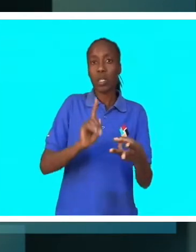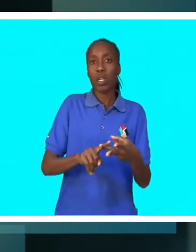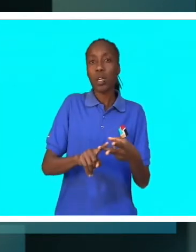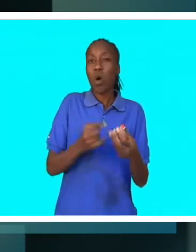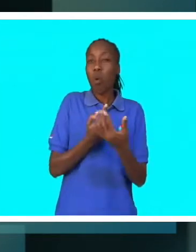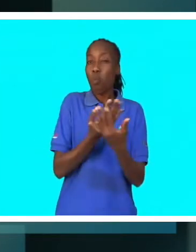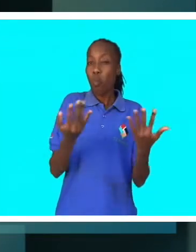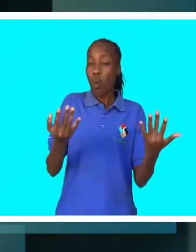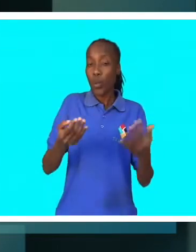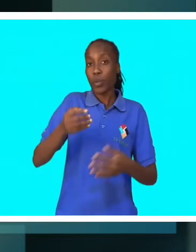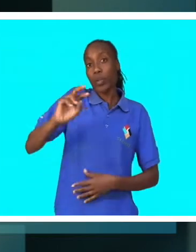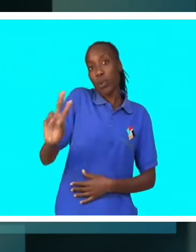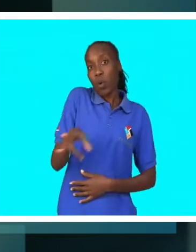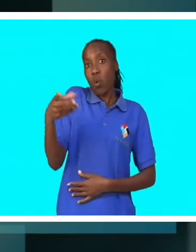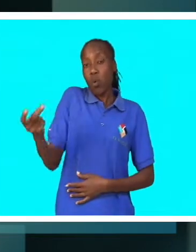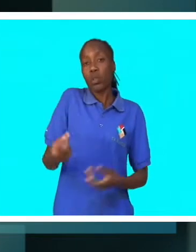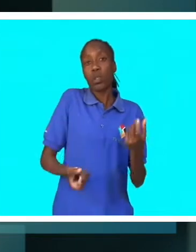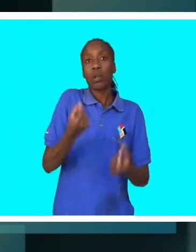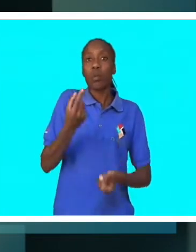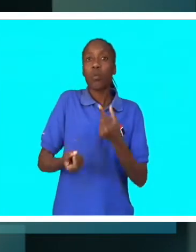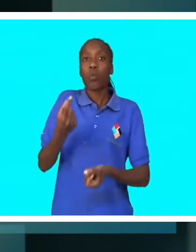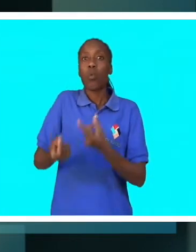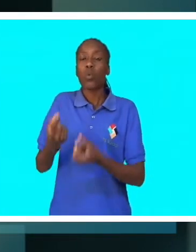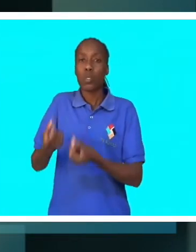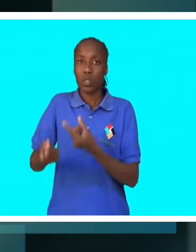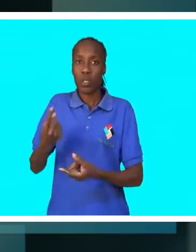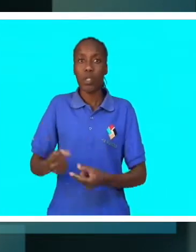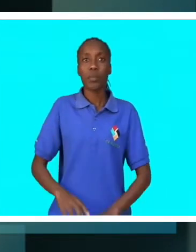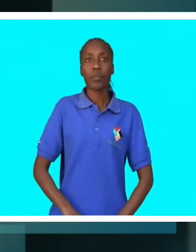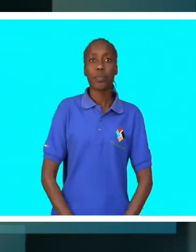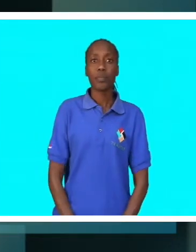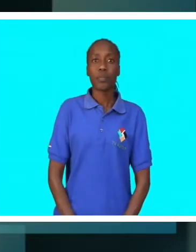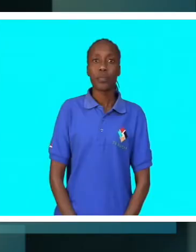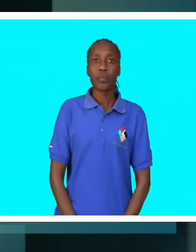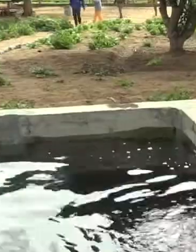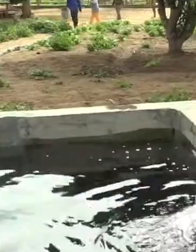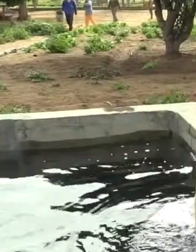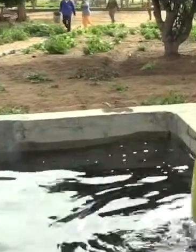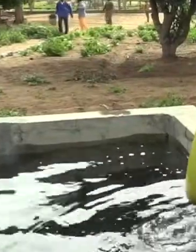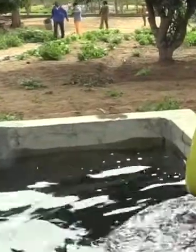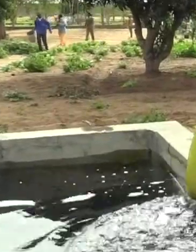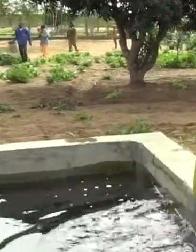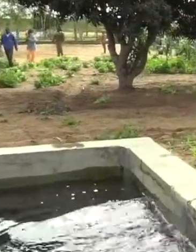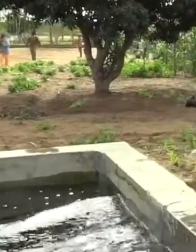conservem e muitas outras coisas.